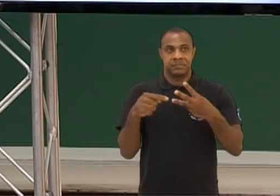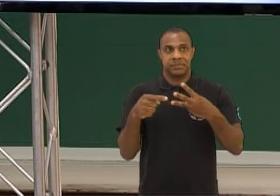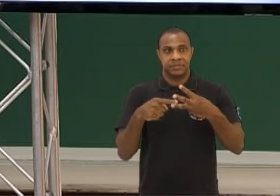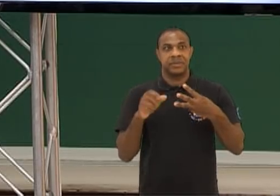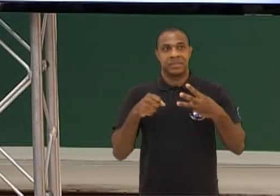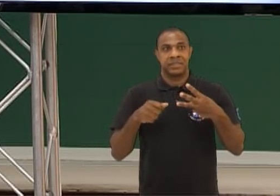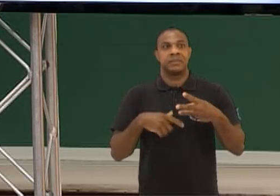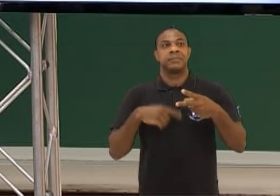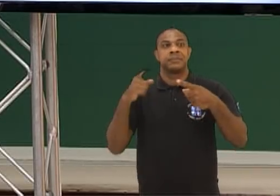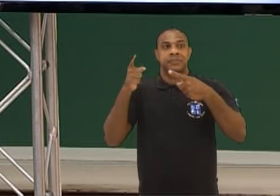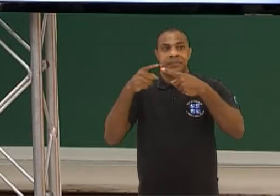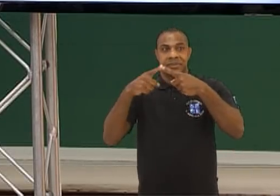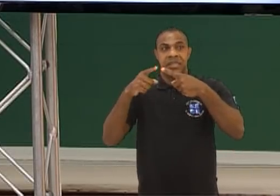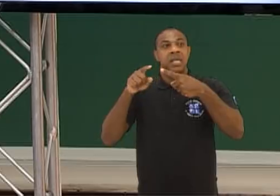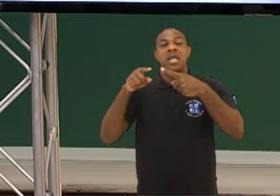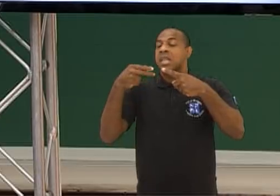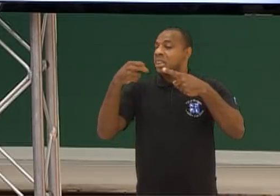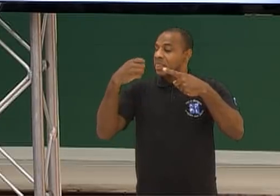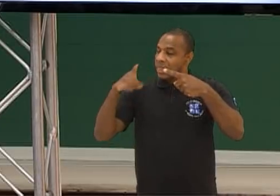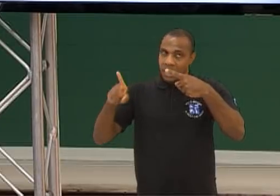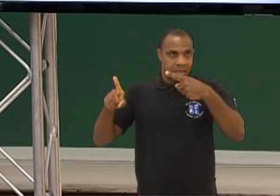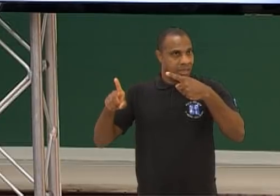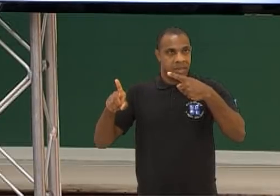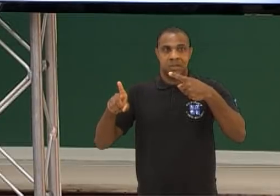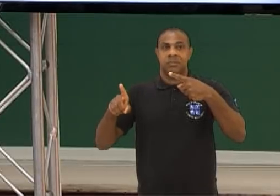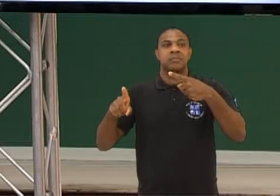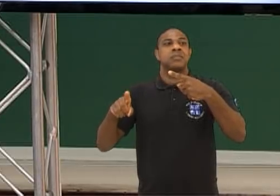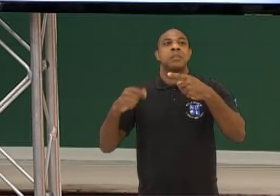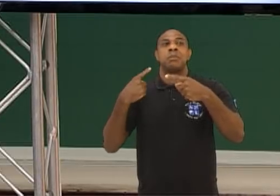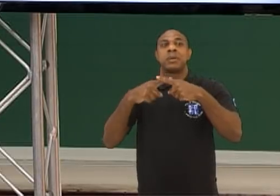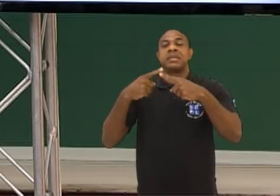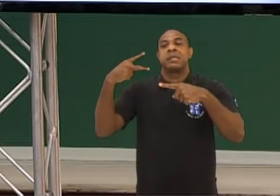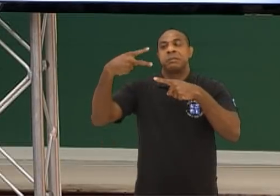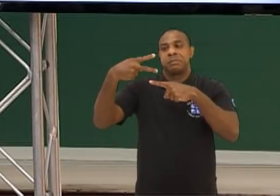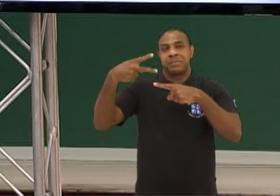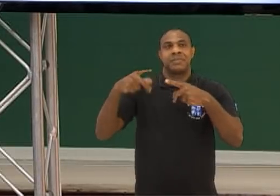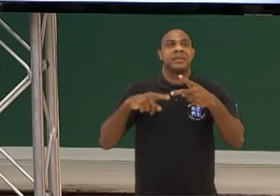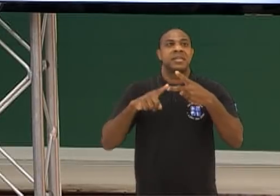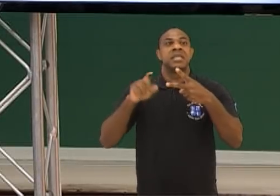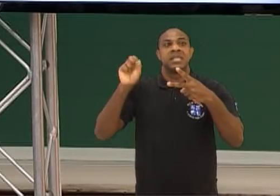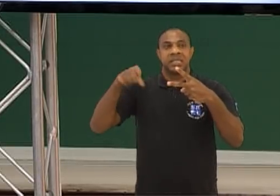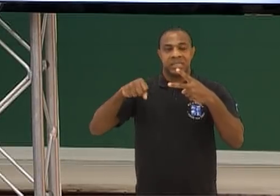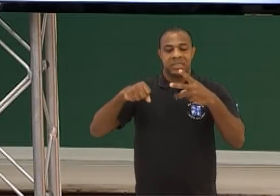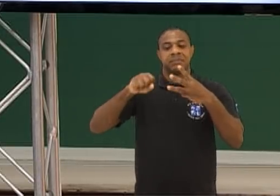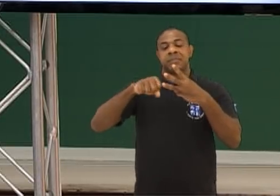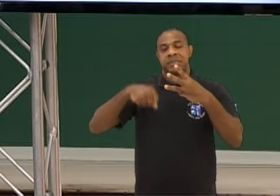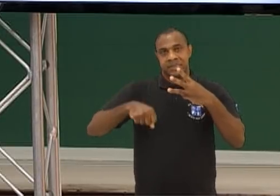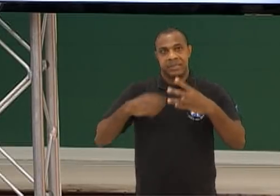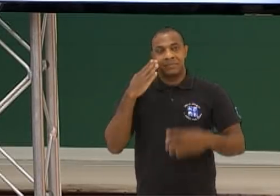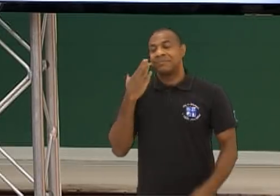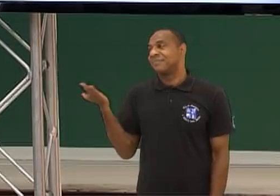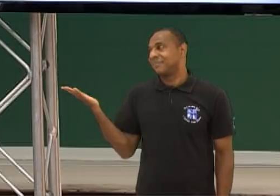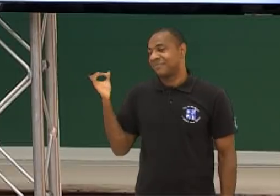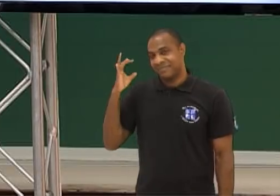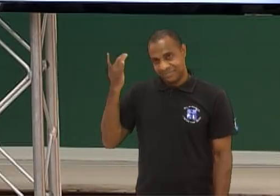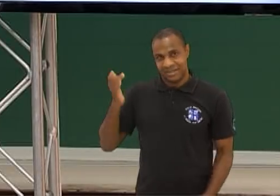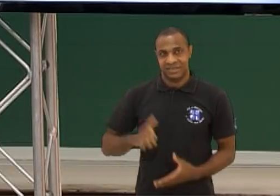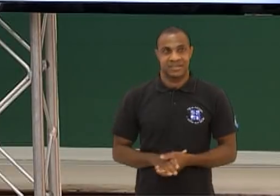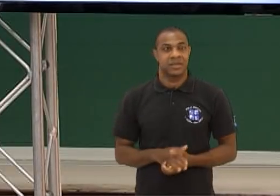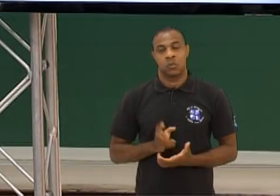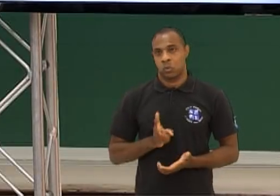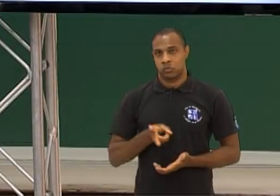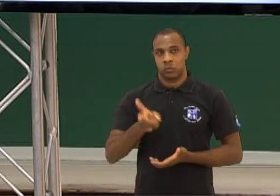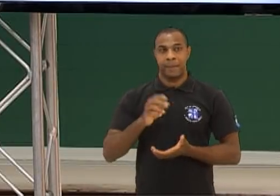A próxima, não, porque eu tenho o sinal de maior, sim e sim. Fácil, né? Vamos